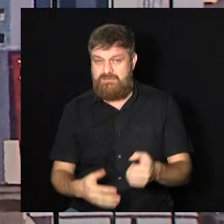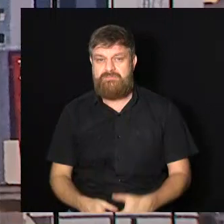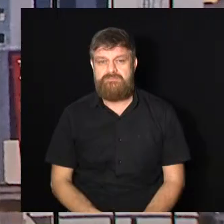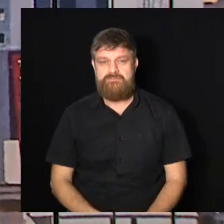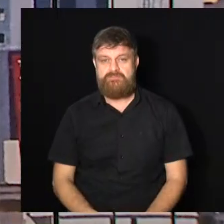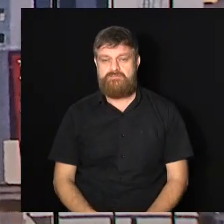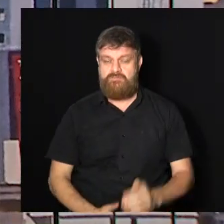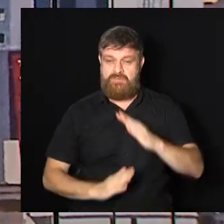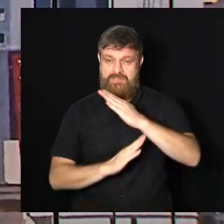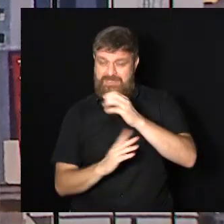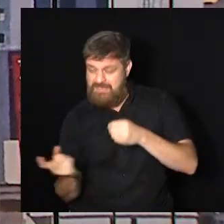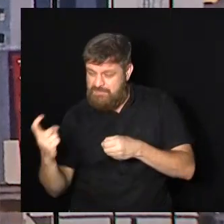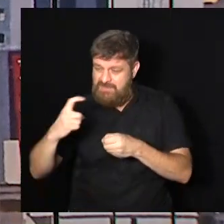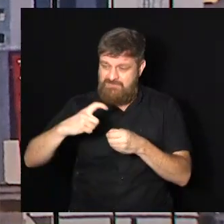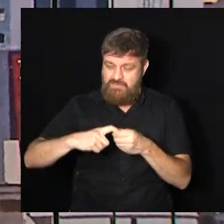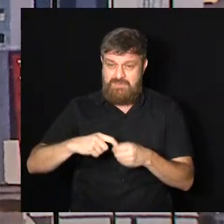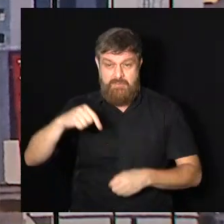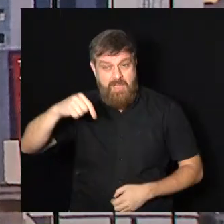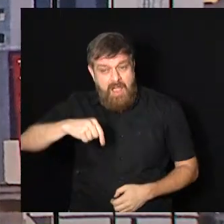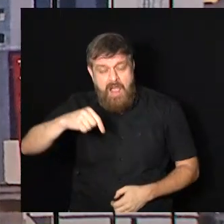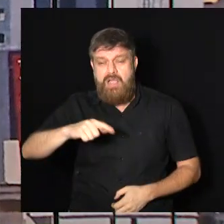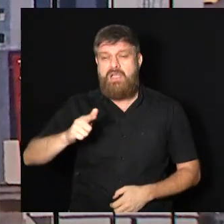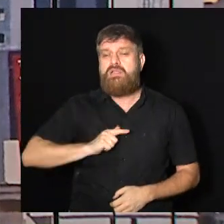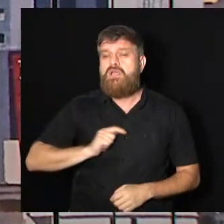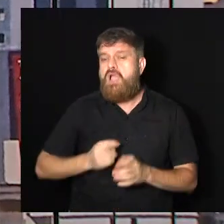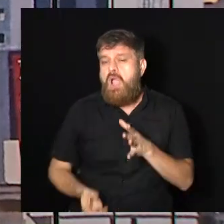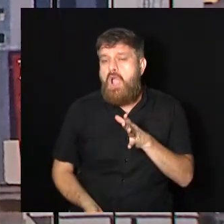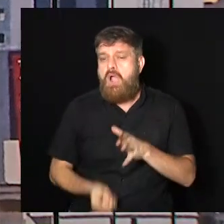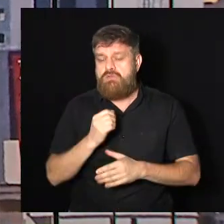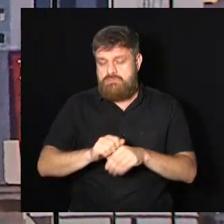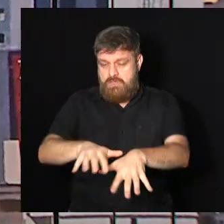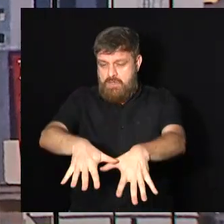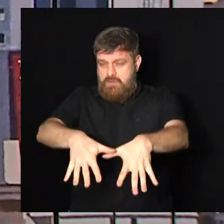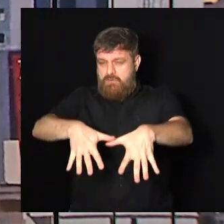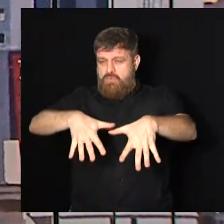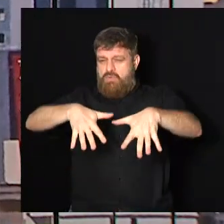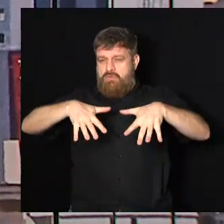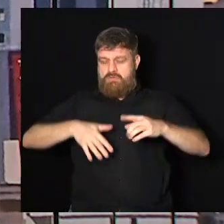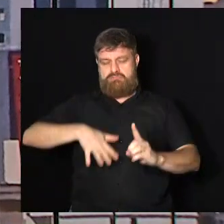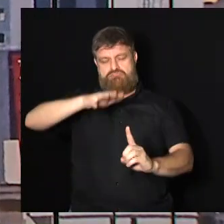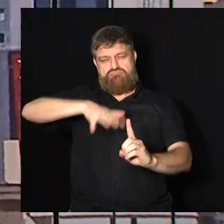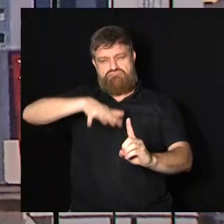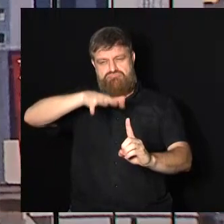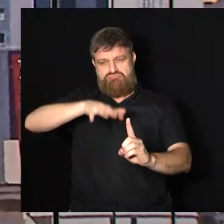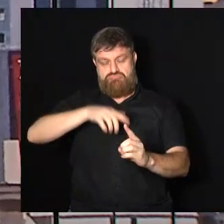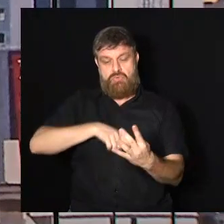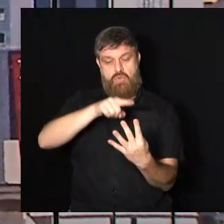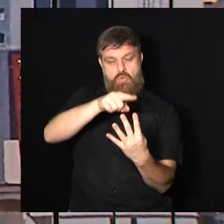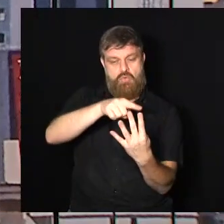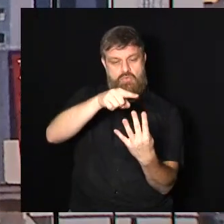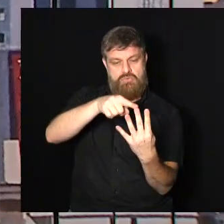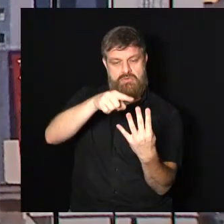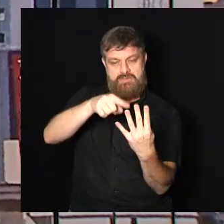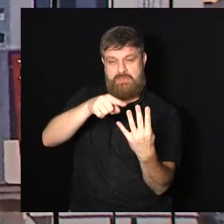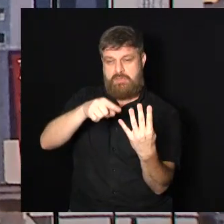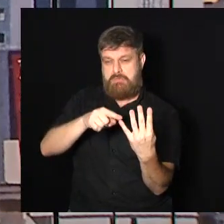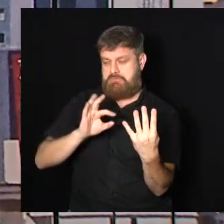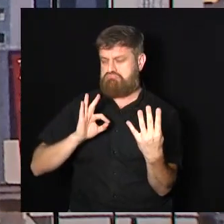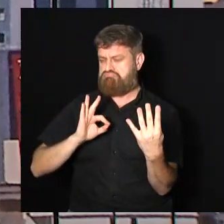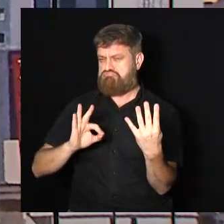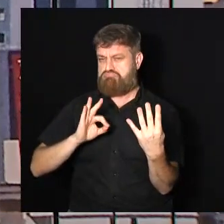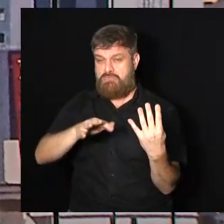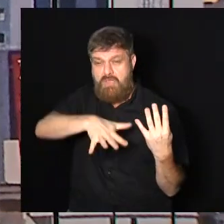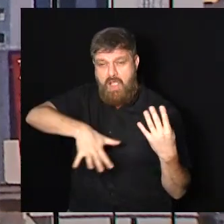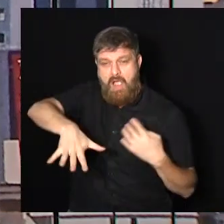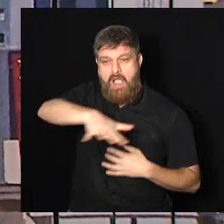ao Legislativo, a Câmara de Campinas realizou uma sessão solene para homenagear 4 pessoas que se destacam nas áreas